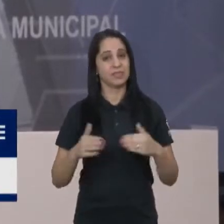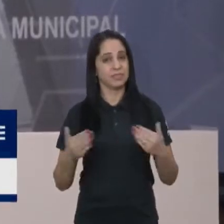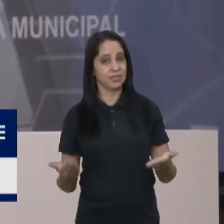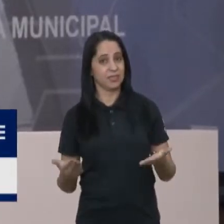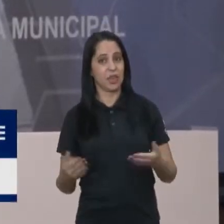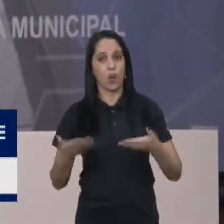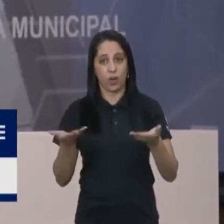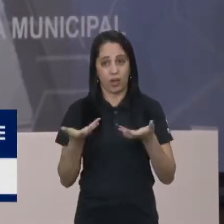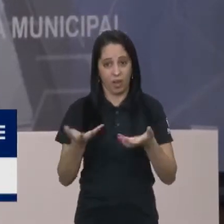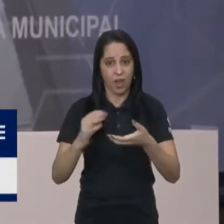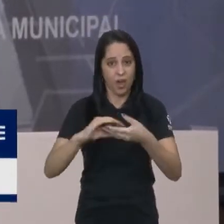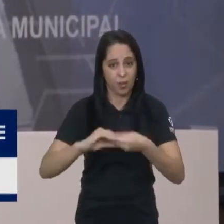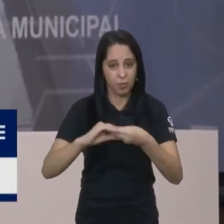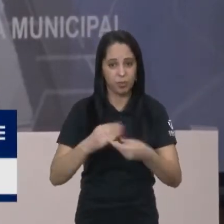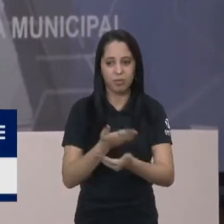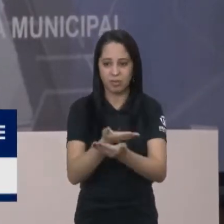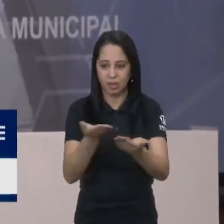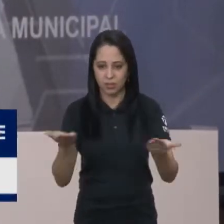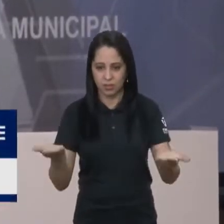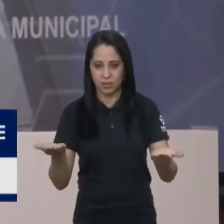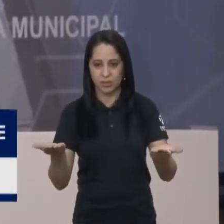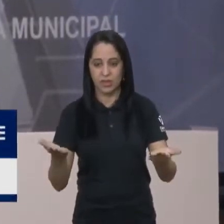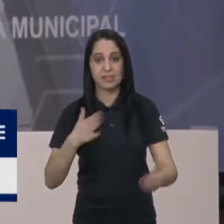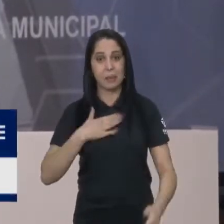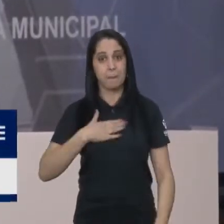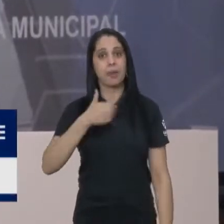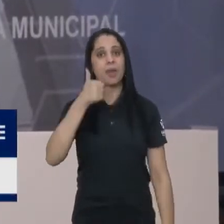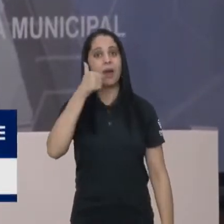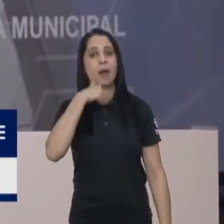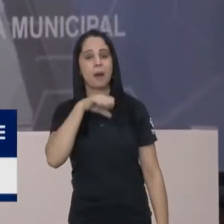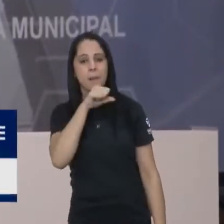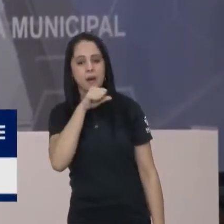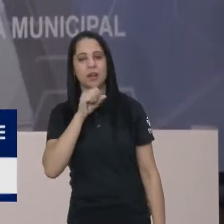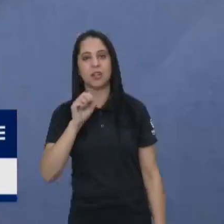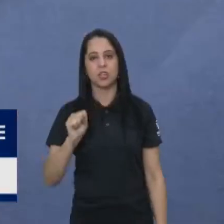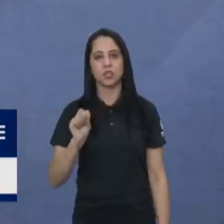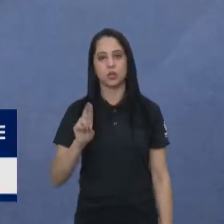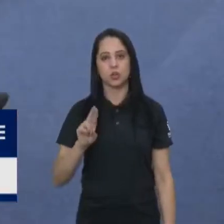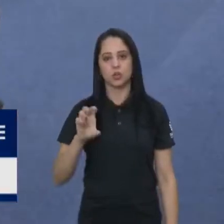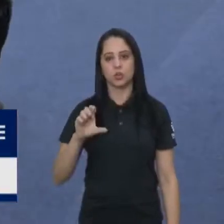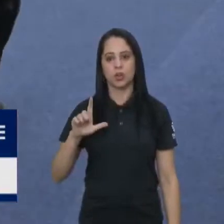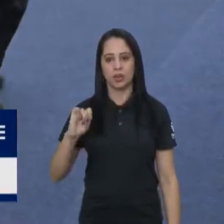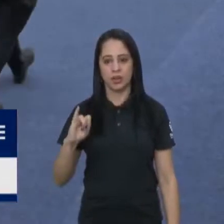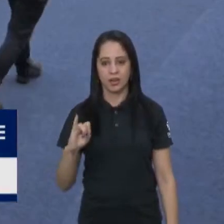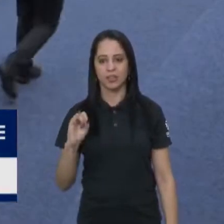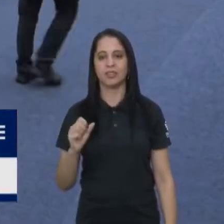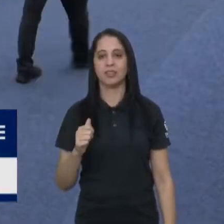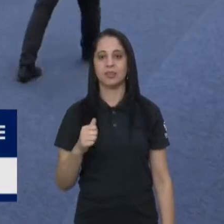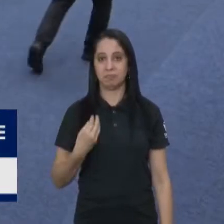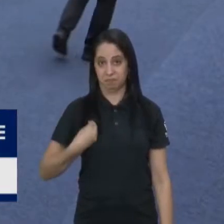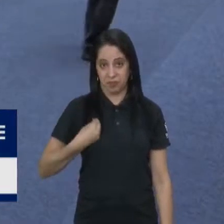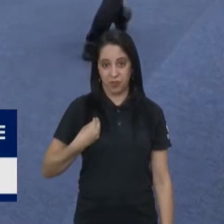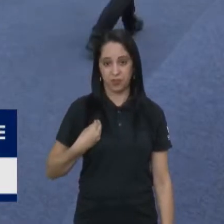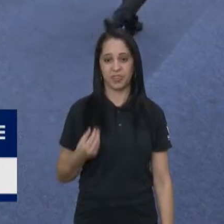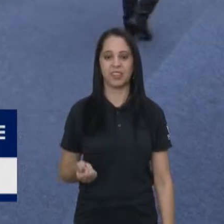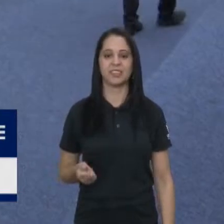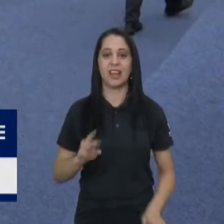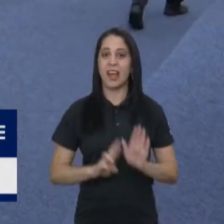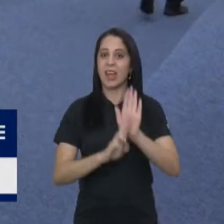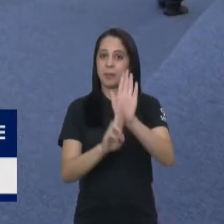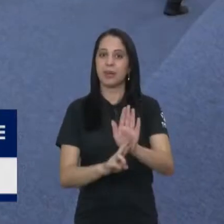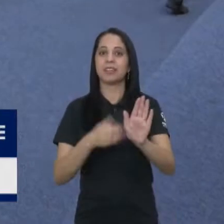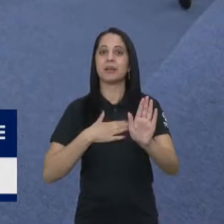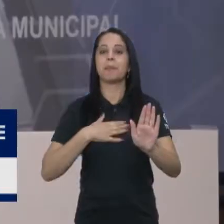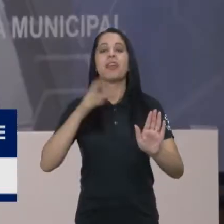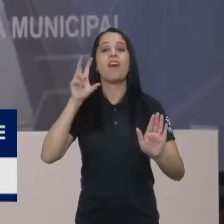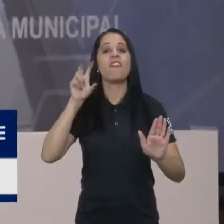quero cumprimentar a todos vocês, hoje aqui também a minha mãe, a Sueli Simão. Minha mãe está aqui hoje, que representando a minha avó, viu,